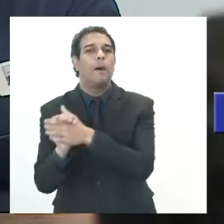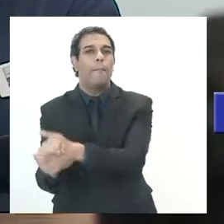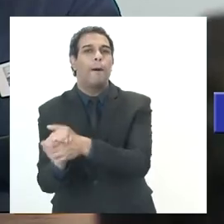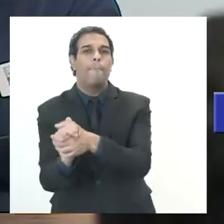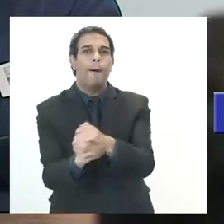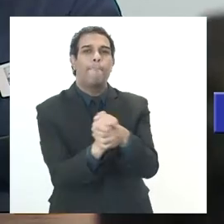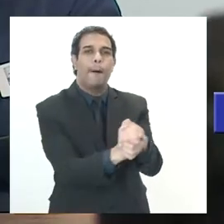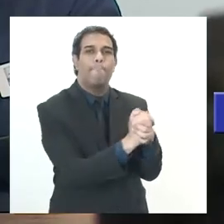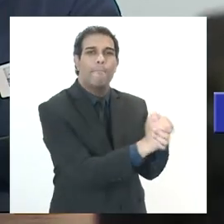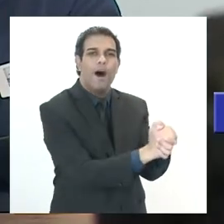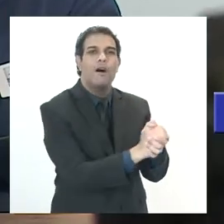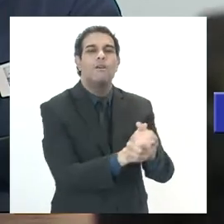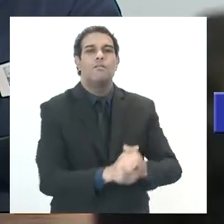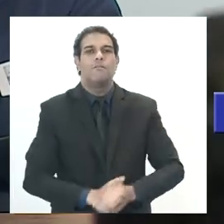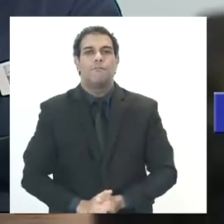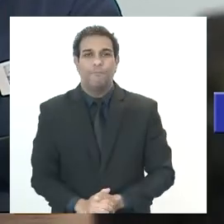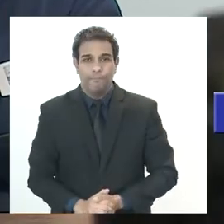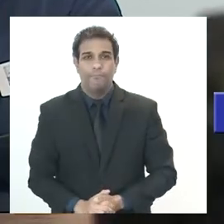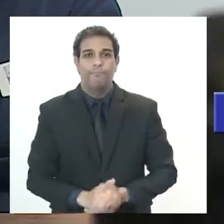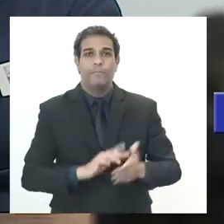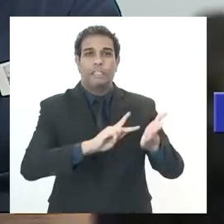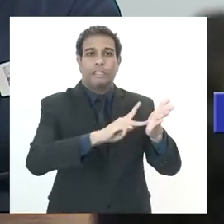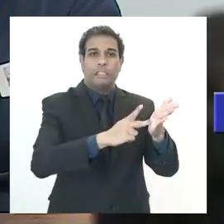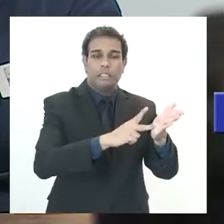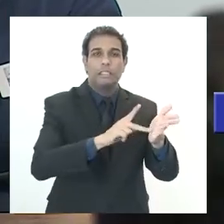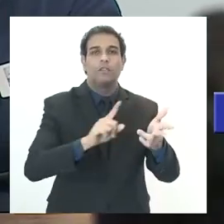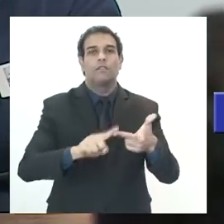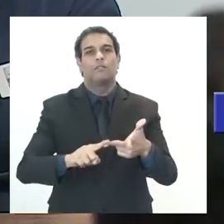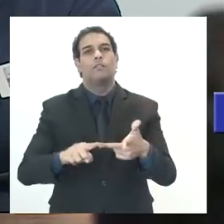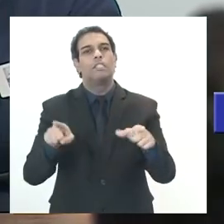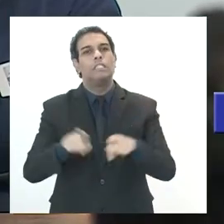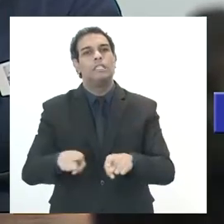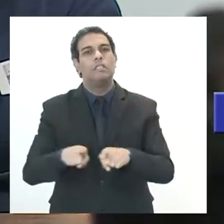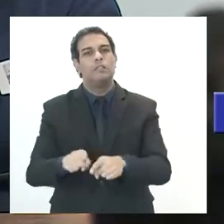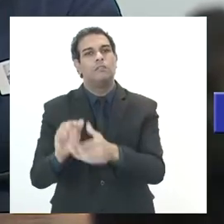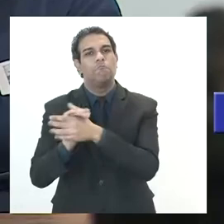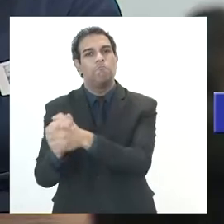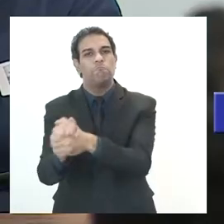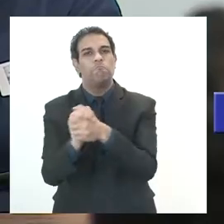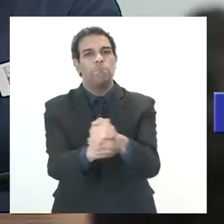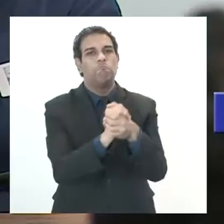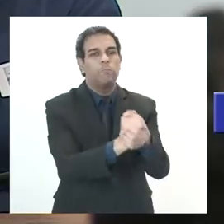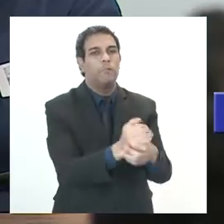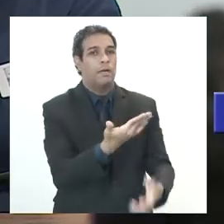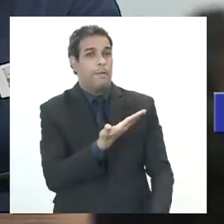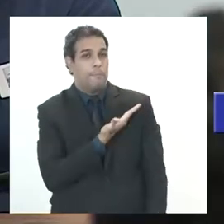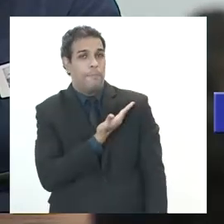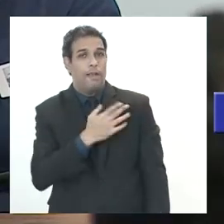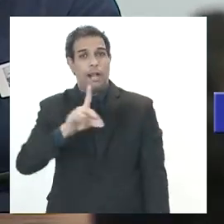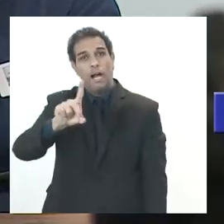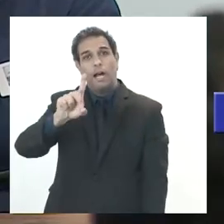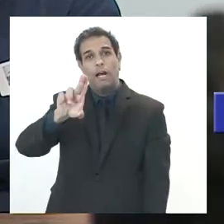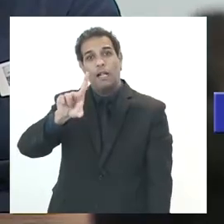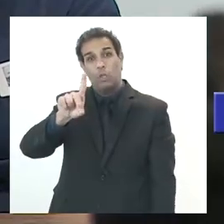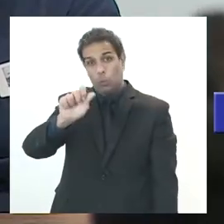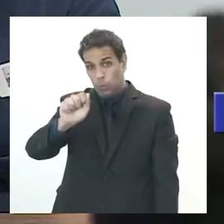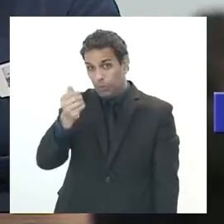todos os sindicalistas presentes gostaria também fazer uma saudação especial minha amiga Duda